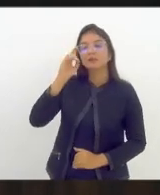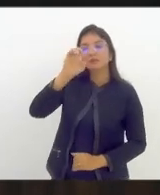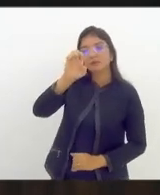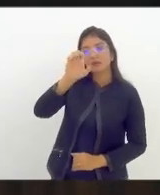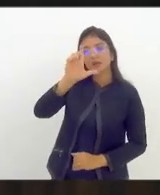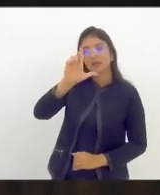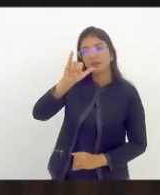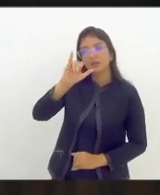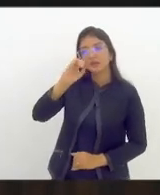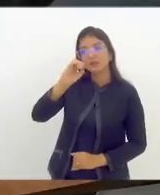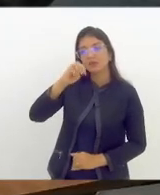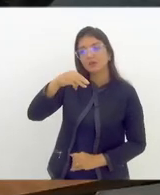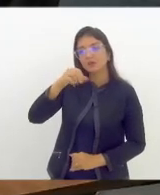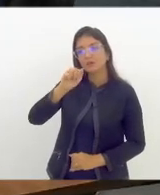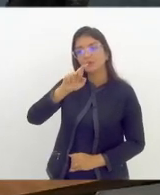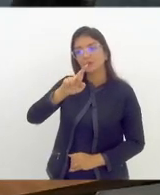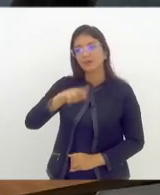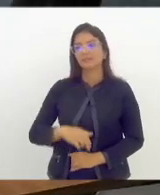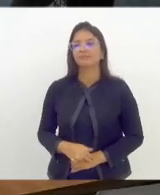por gentileza.